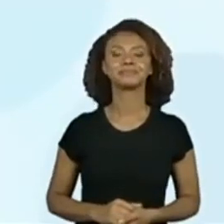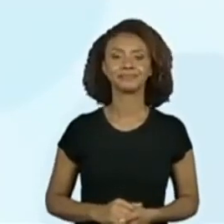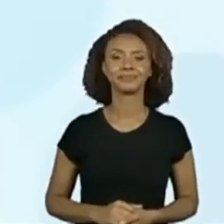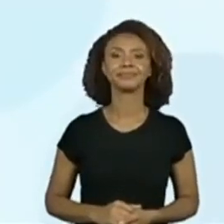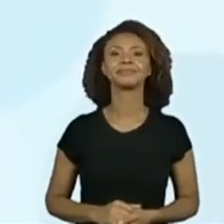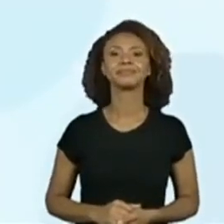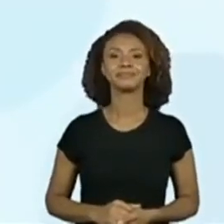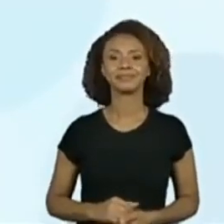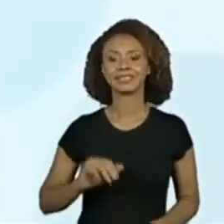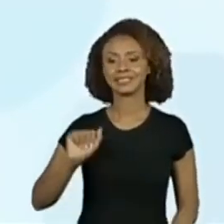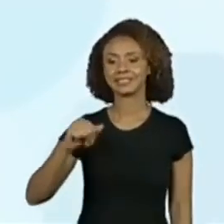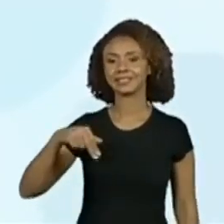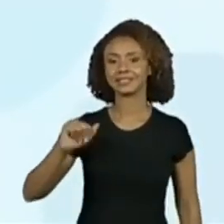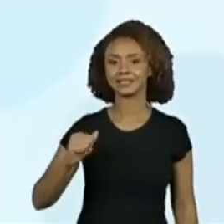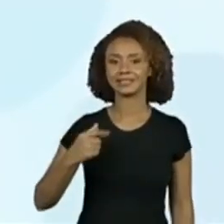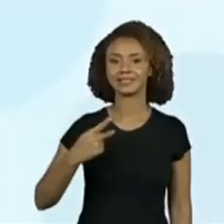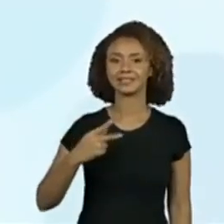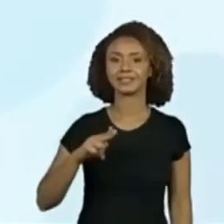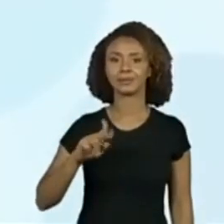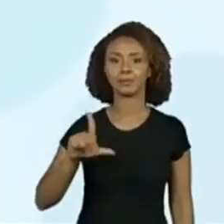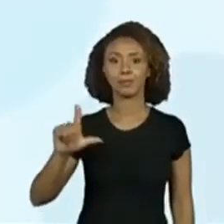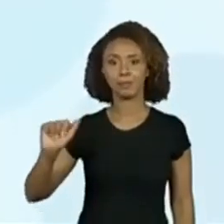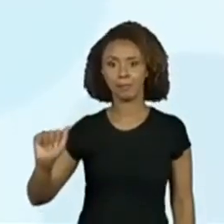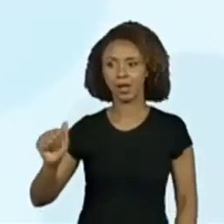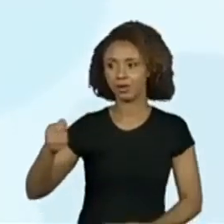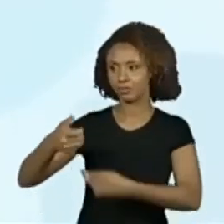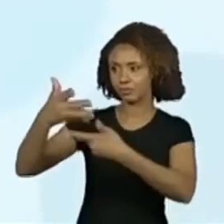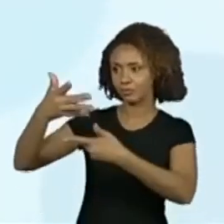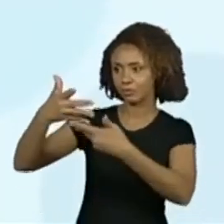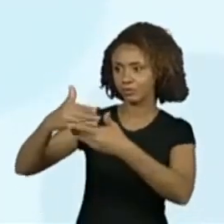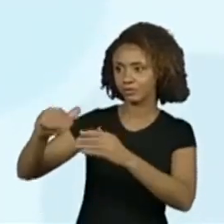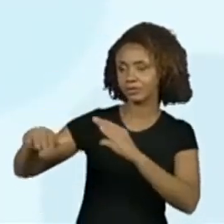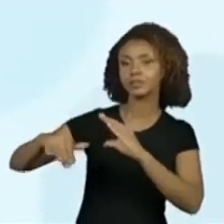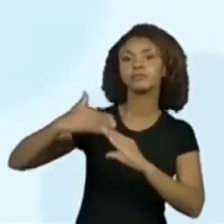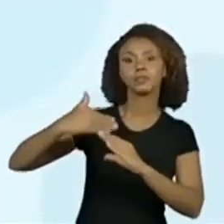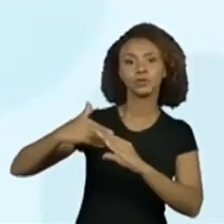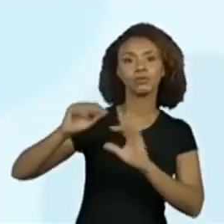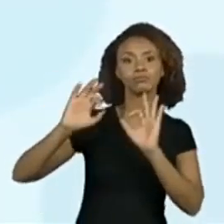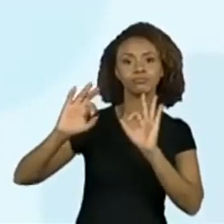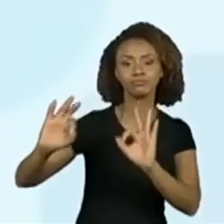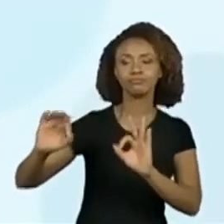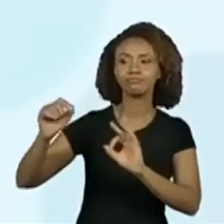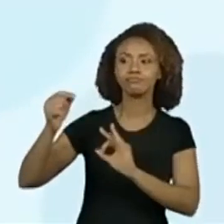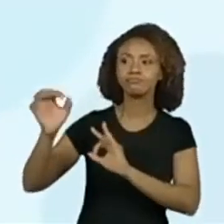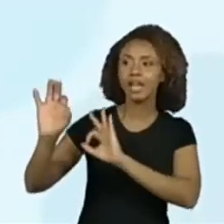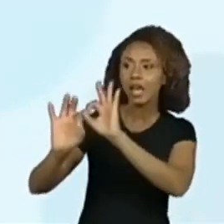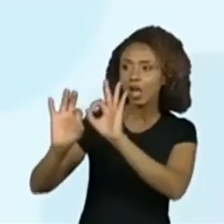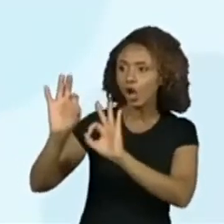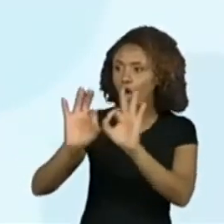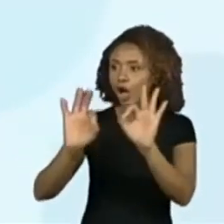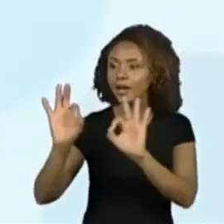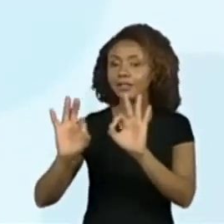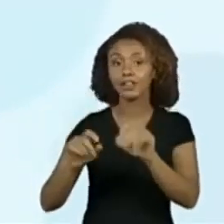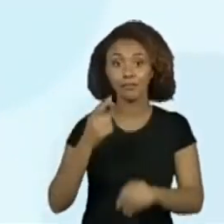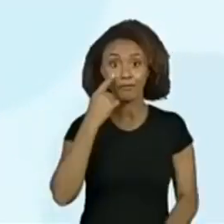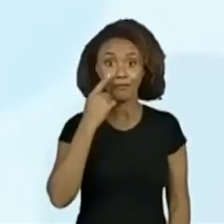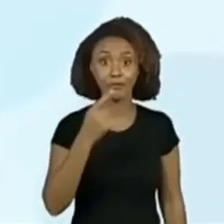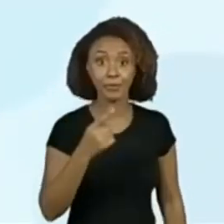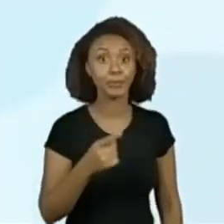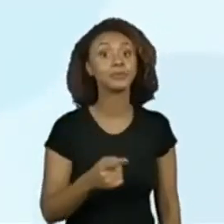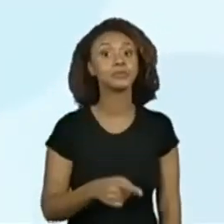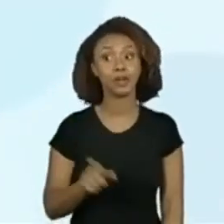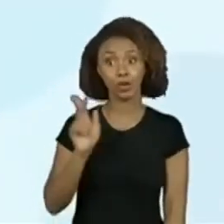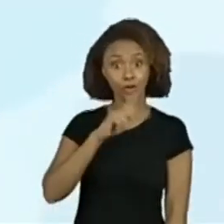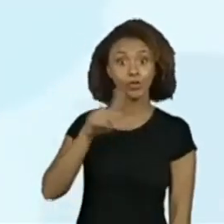Paula ex organizam as informações viram só estudantes do segundo ano vários